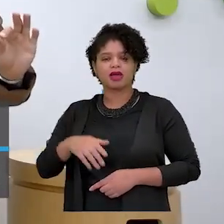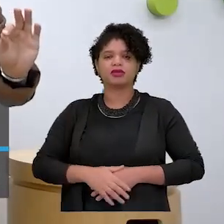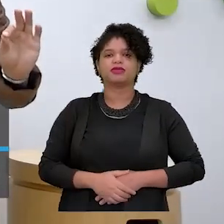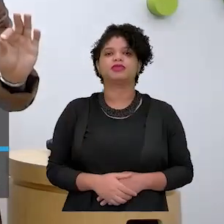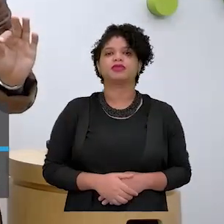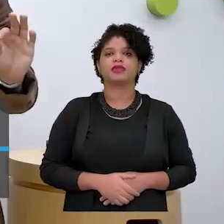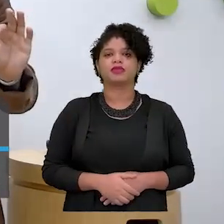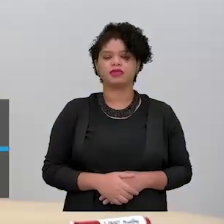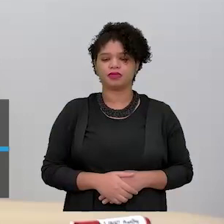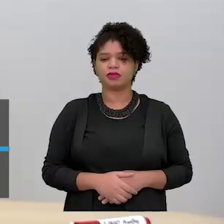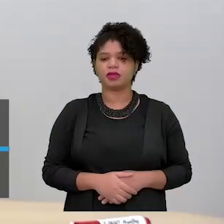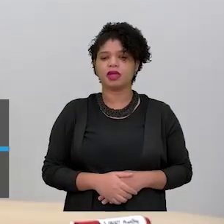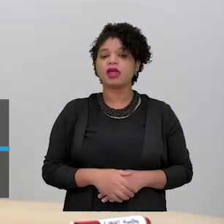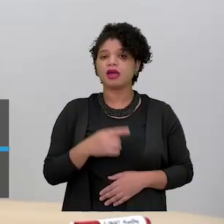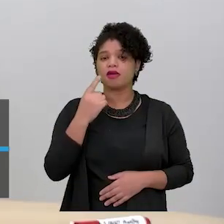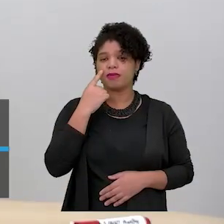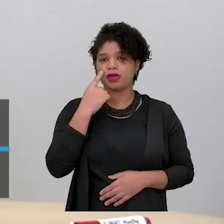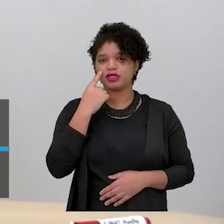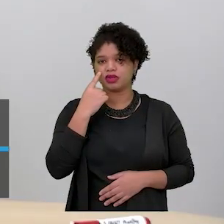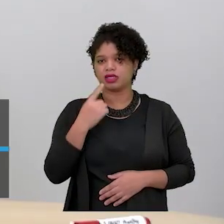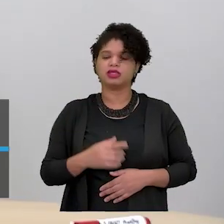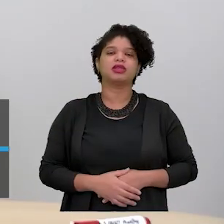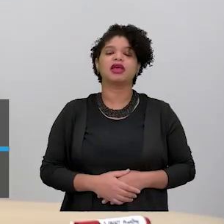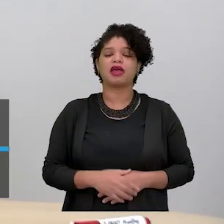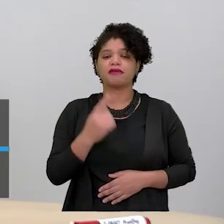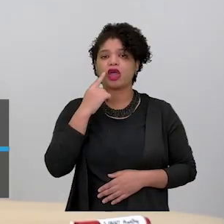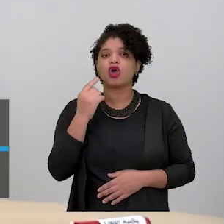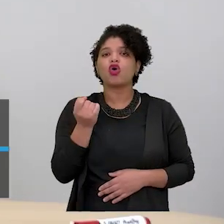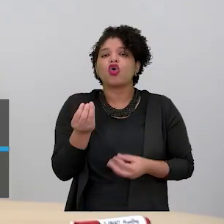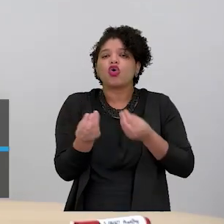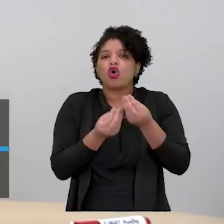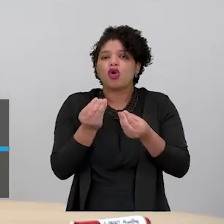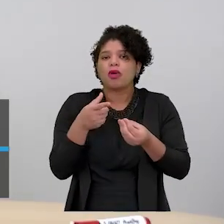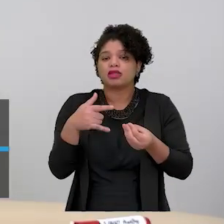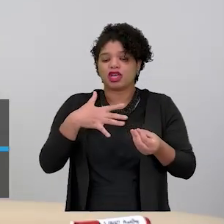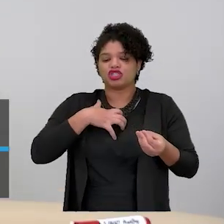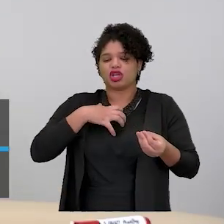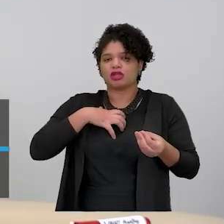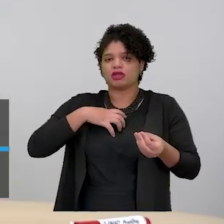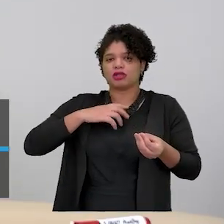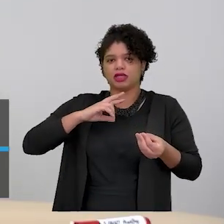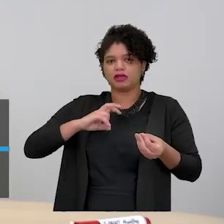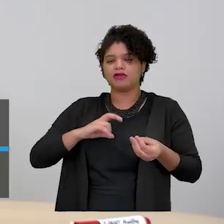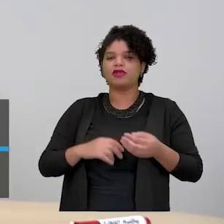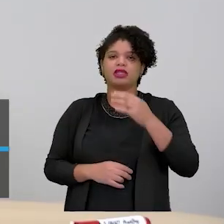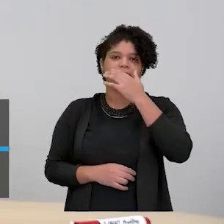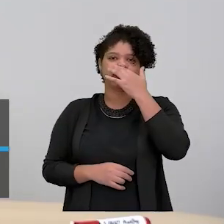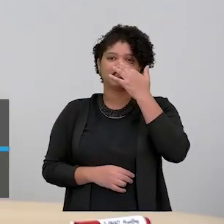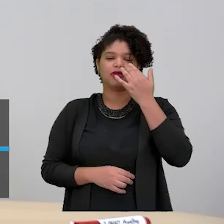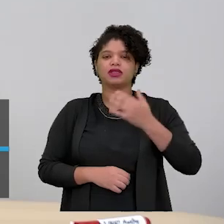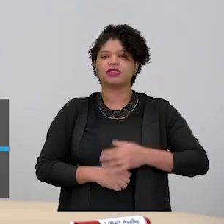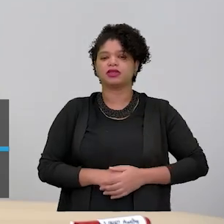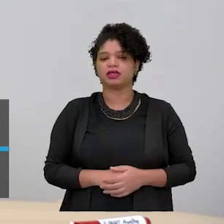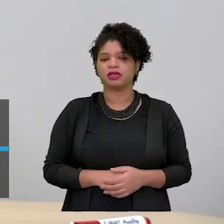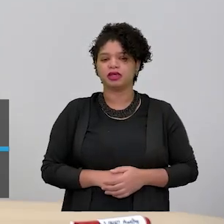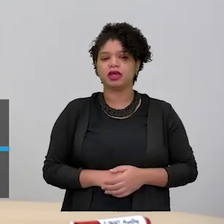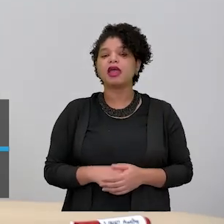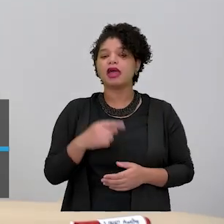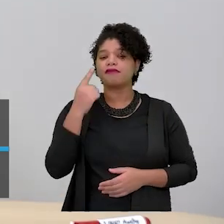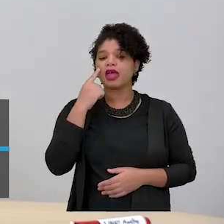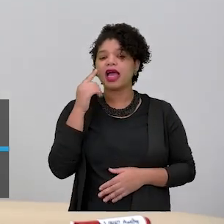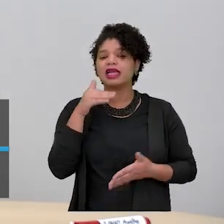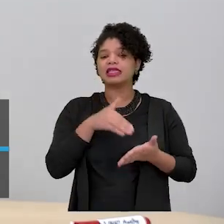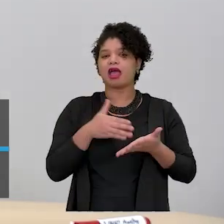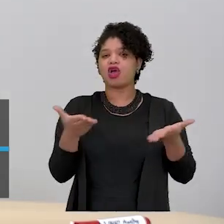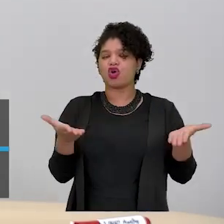errado de não pregar esse prego na parede, exato, porque eu machuquei meu dedo. Eu descobri um jeito errado de puxar minha pelinha aqui, que veio até